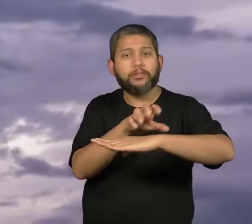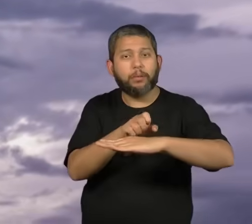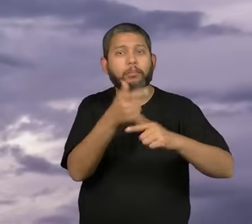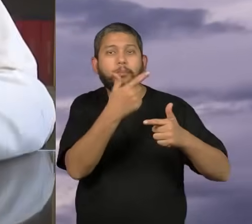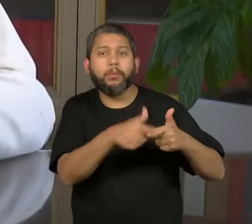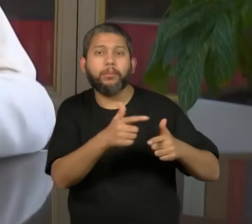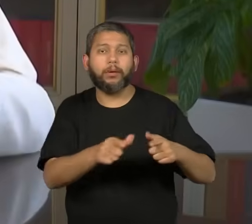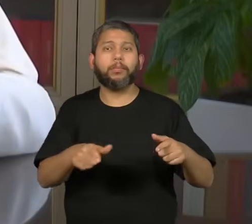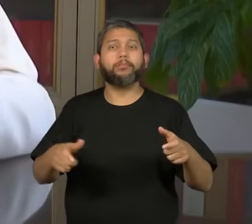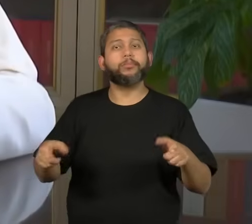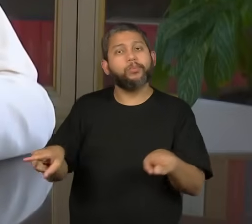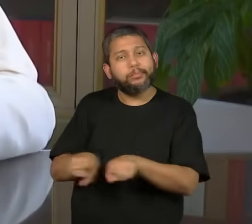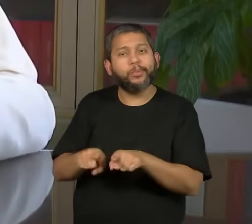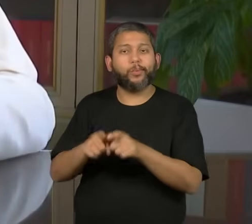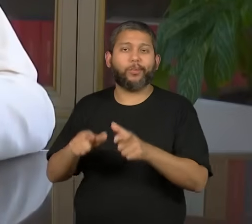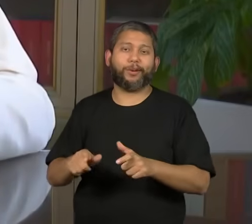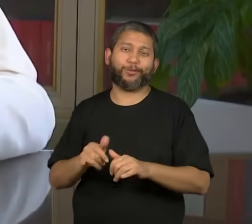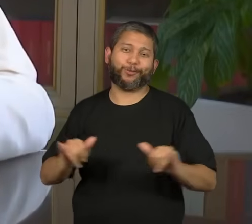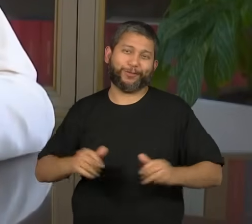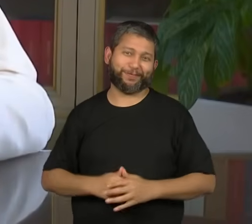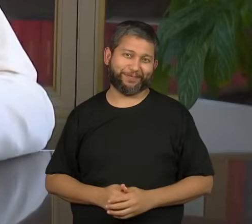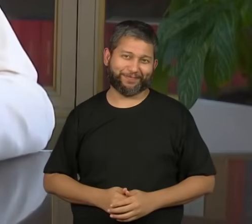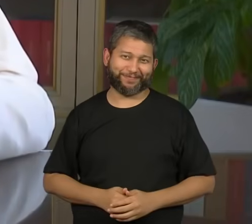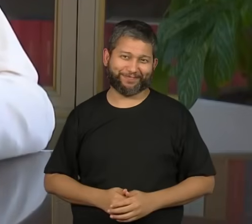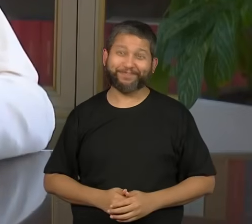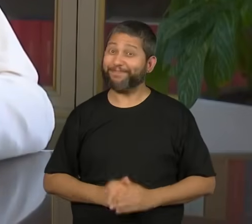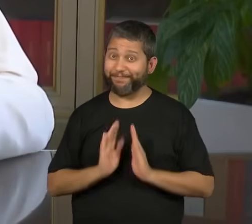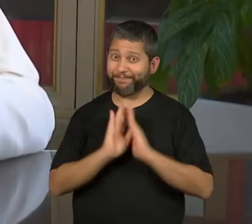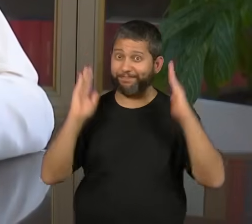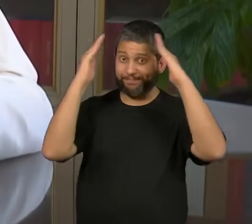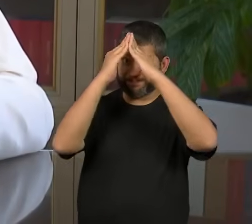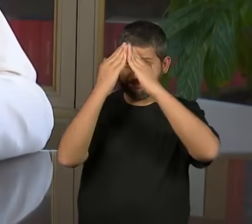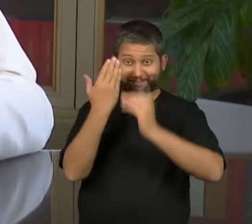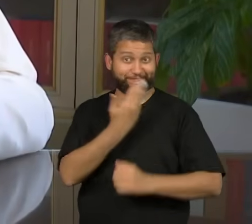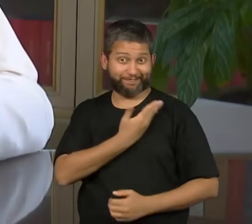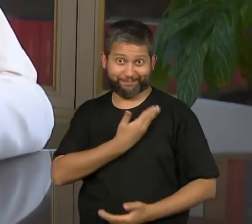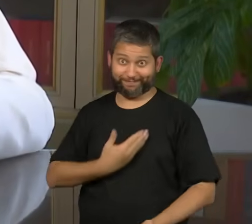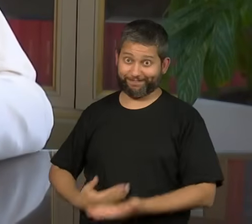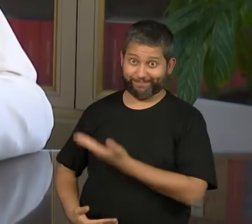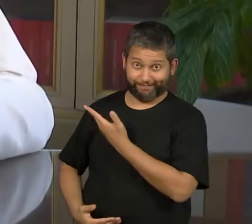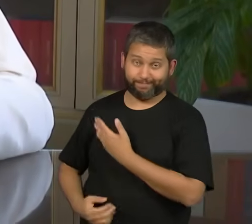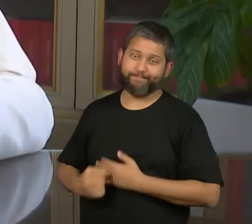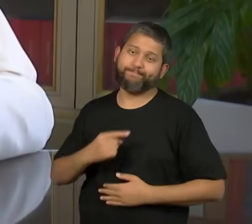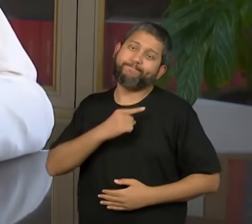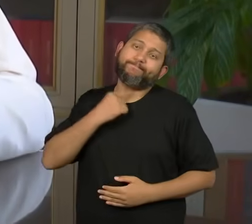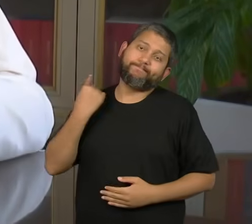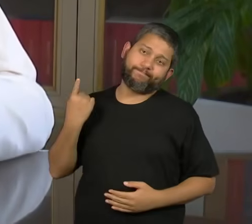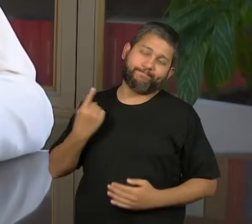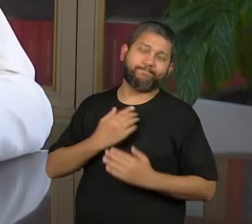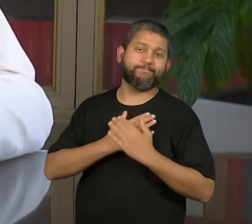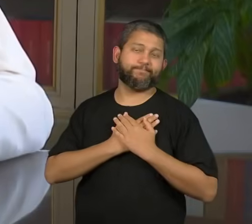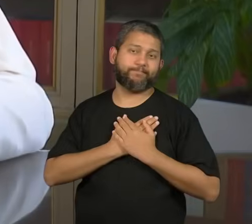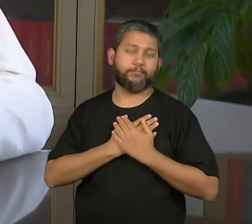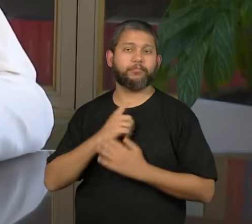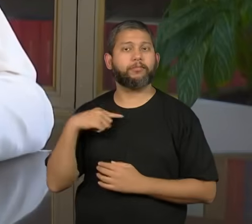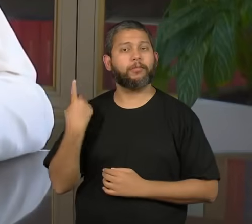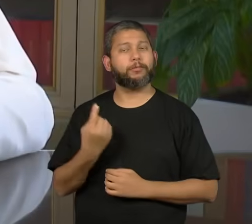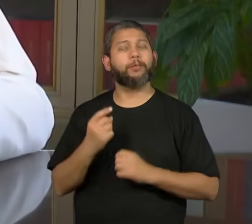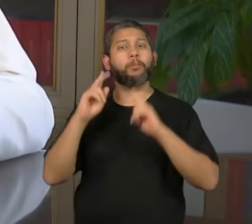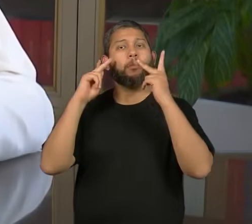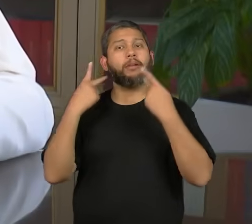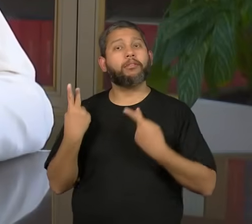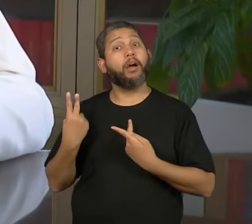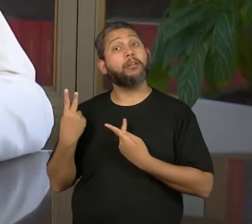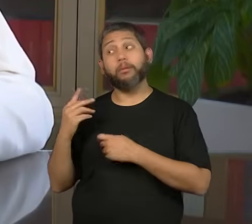energia. O Papa Francisco, que morreu aos 88 anos, deixa para a humanidade um legado